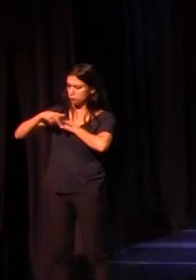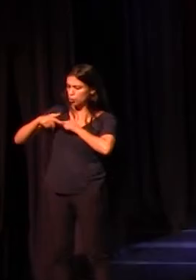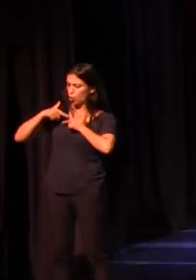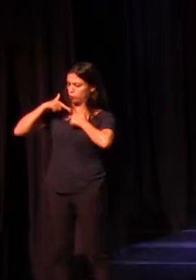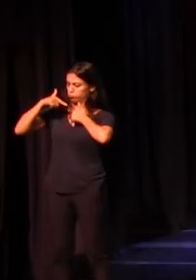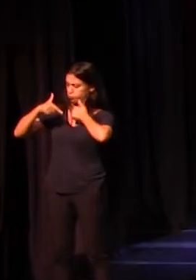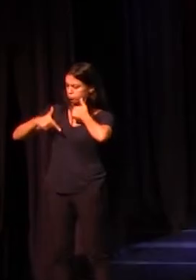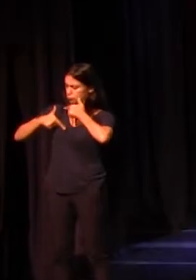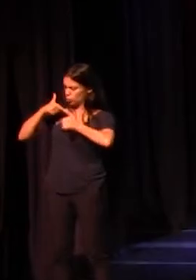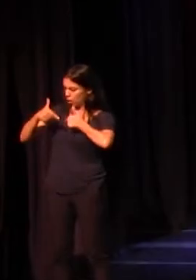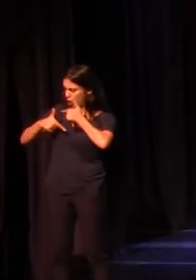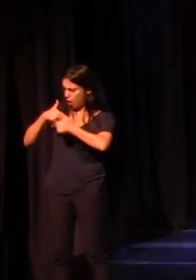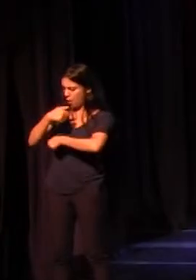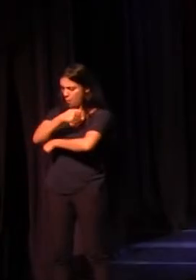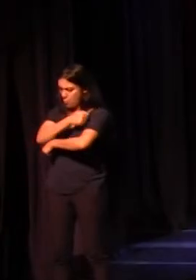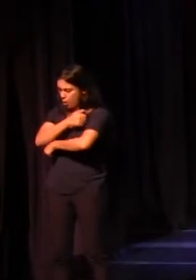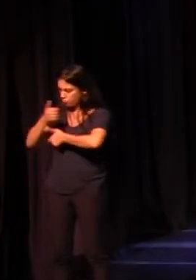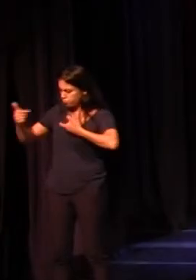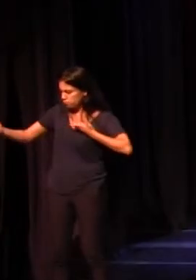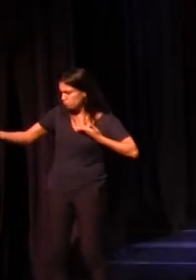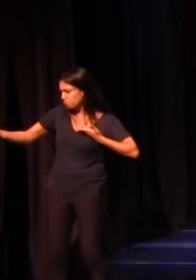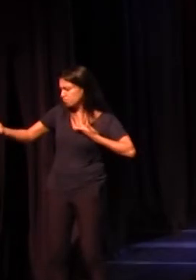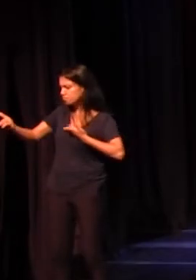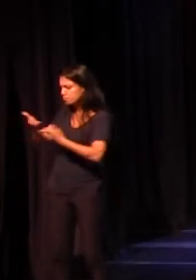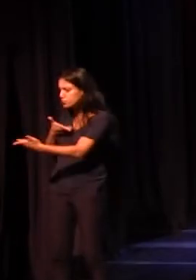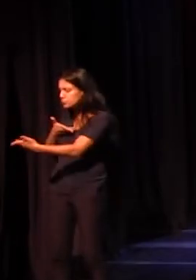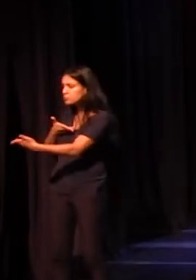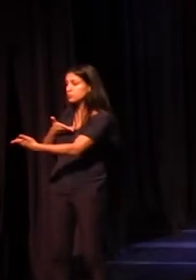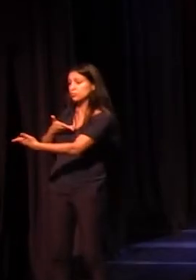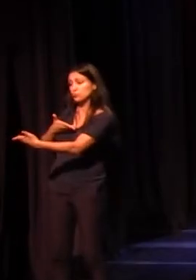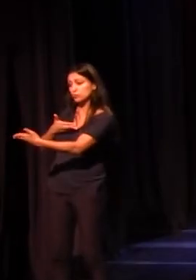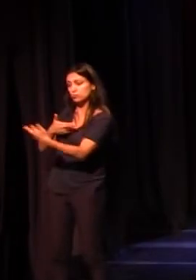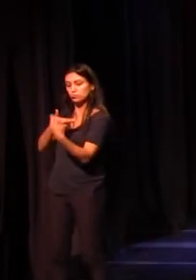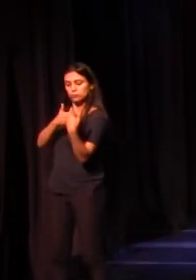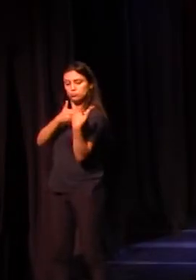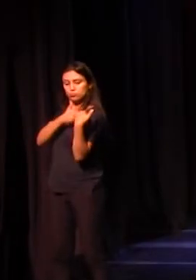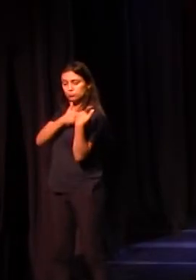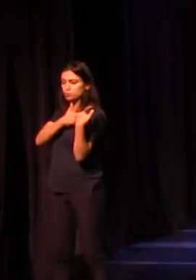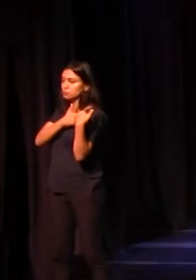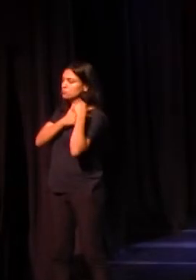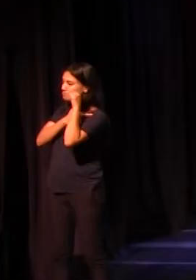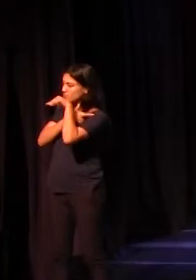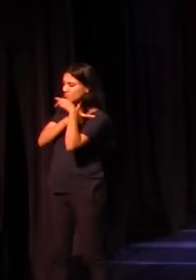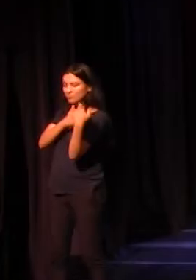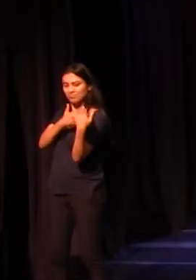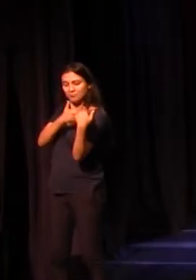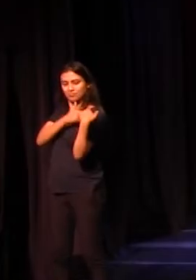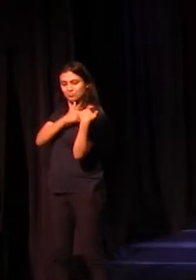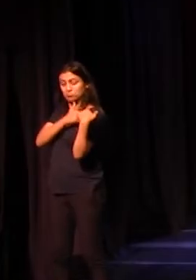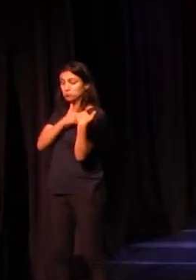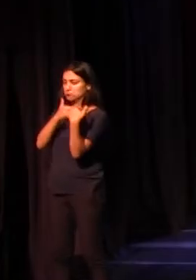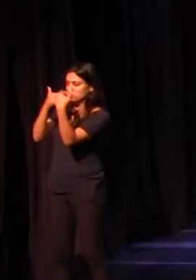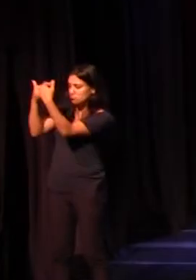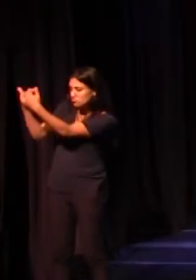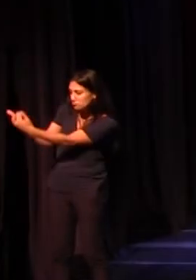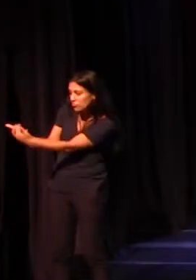que acontece aqui? Eu também estou criando a questão da responsabilidade, estou corresponsabilizando ele também nesse